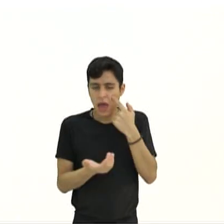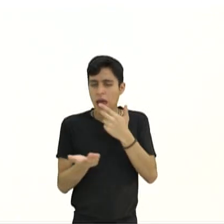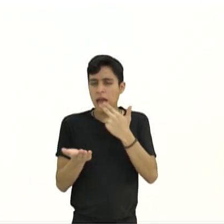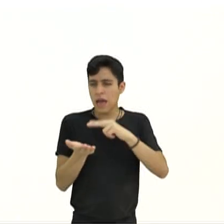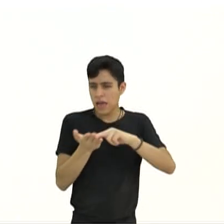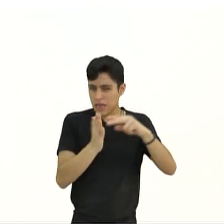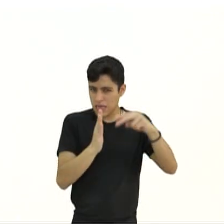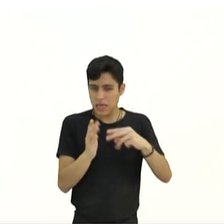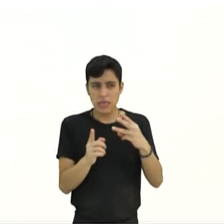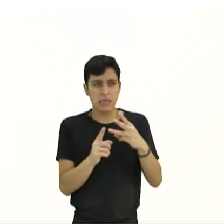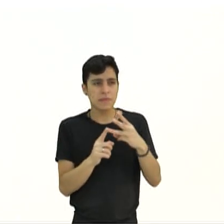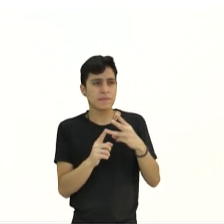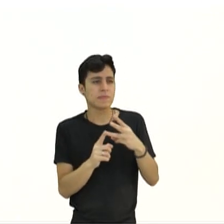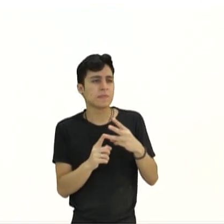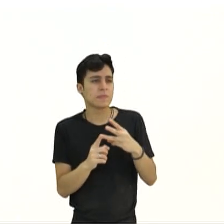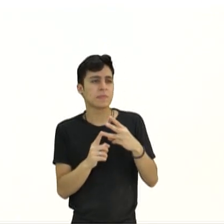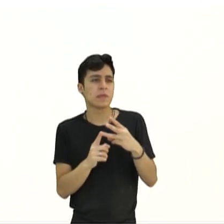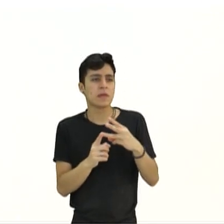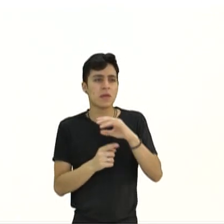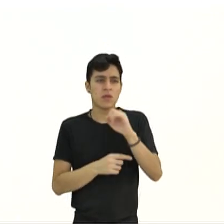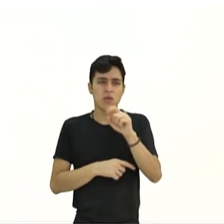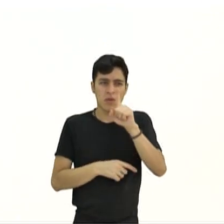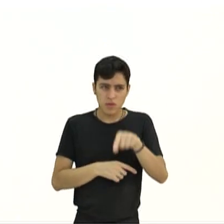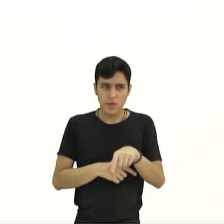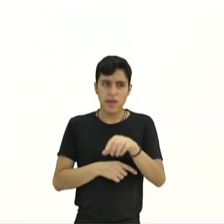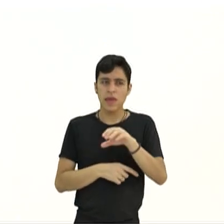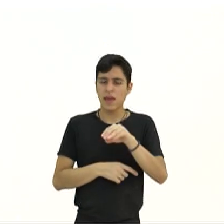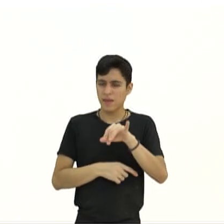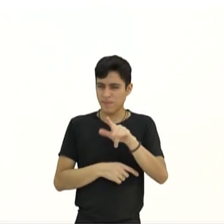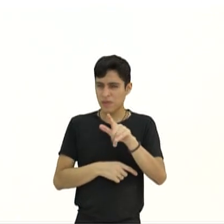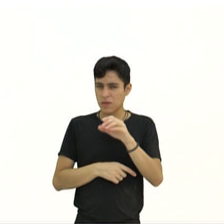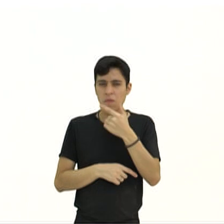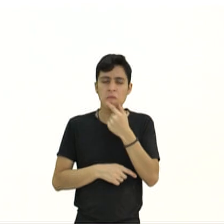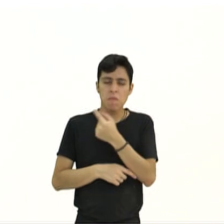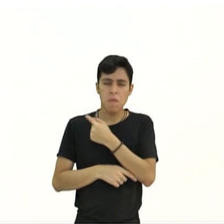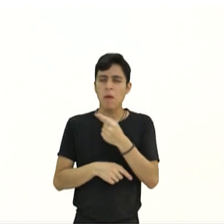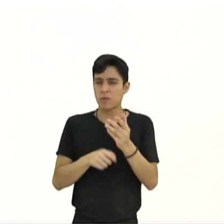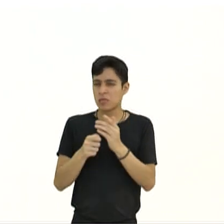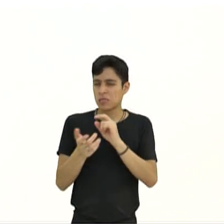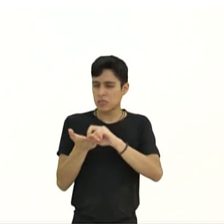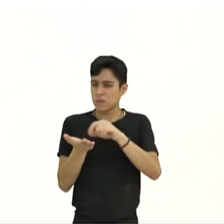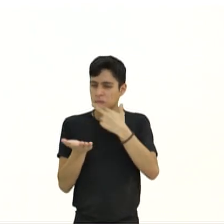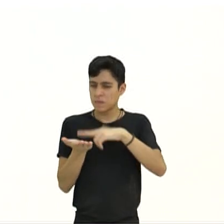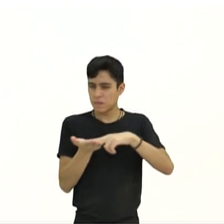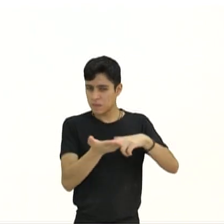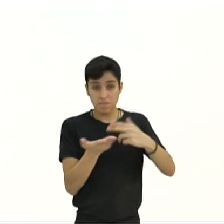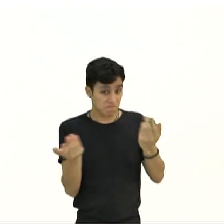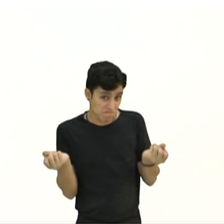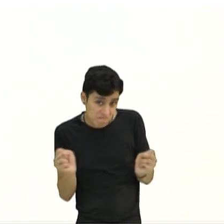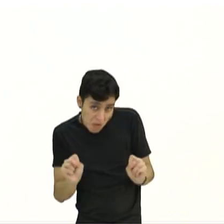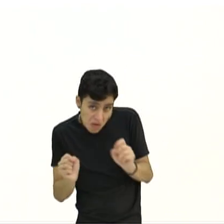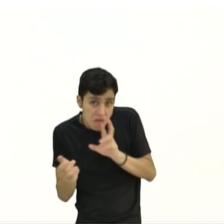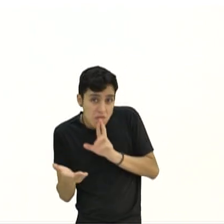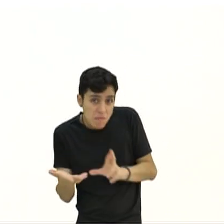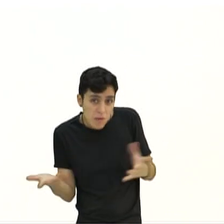Leitor, Consumismo. C, José Camilo Magalhães, Paz de Barros. Pode responder.